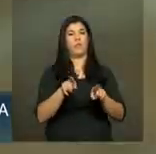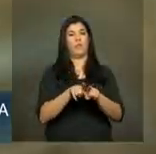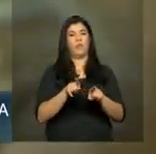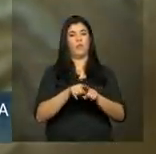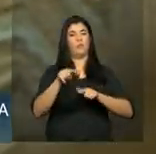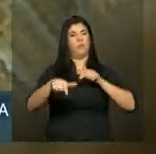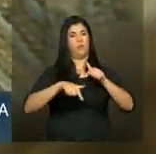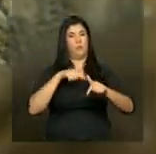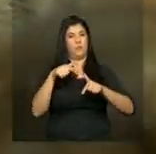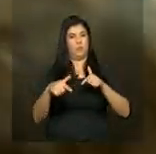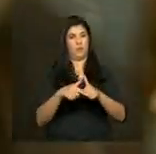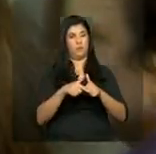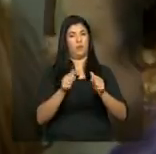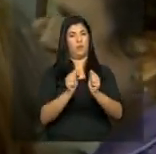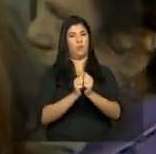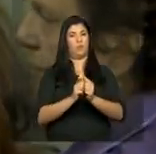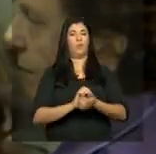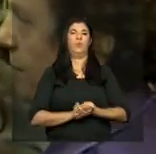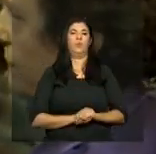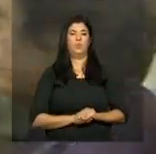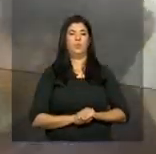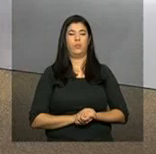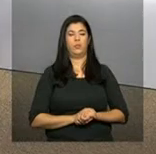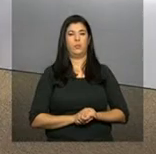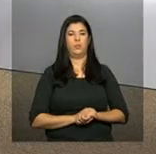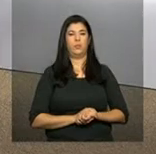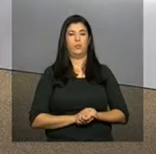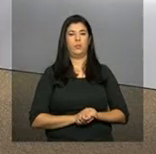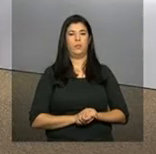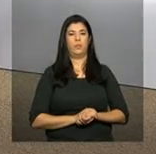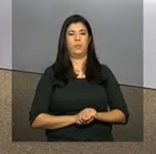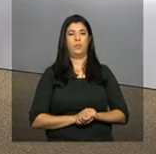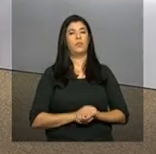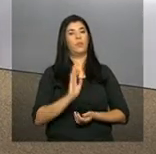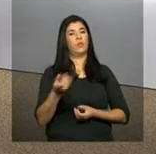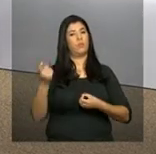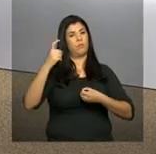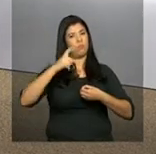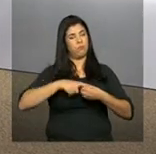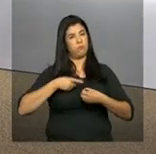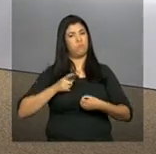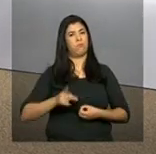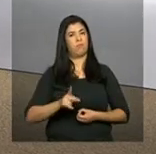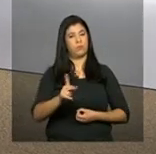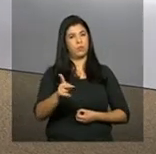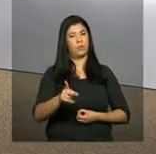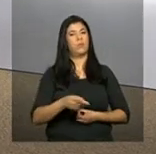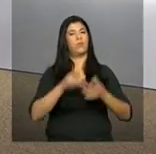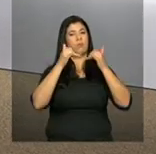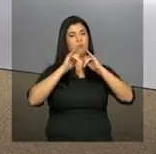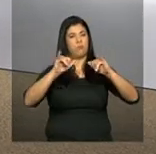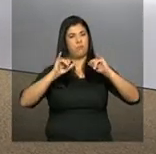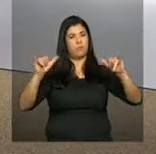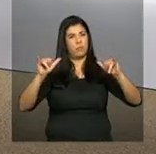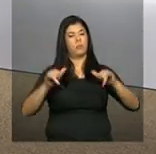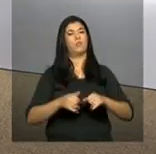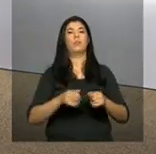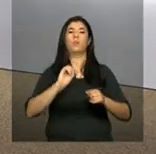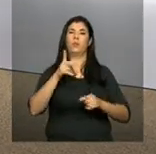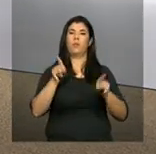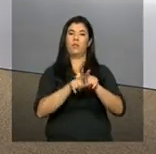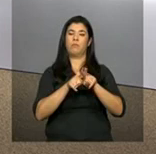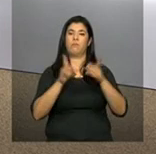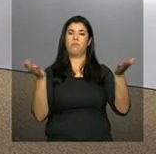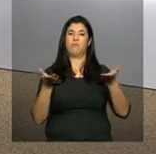e do Trabalho e Emprego e nós podemos voltar a qualquer momento com mais informações ou com a